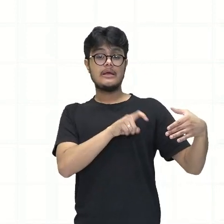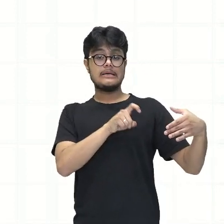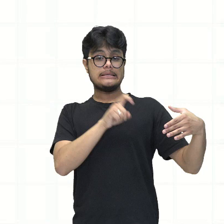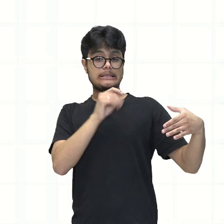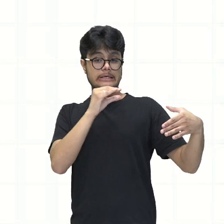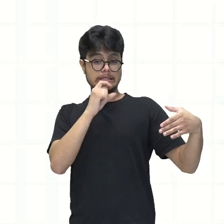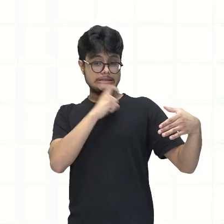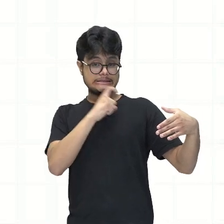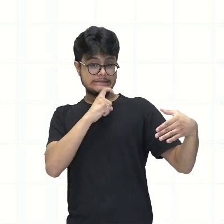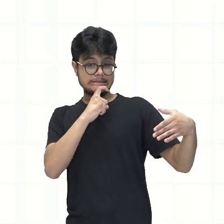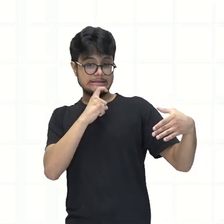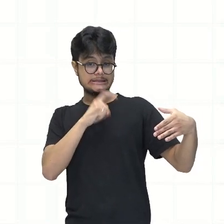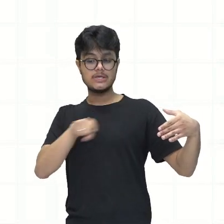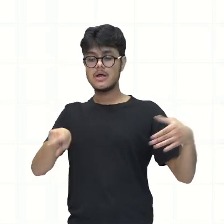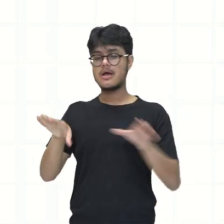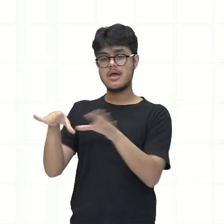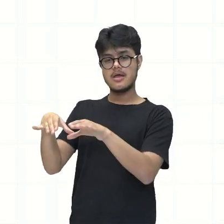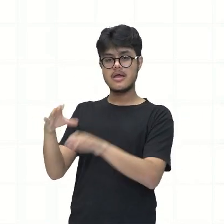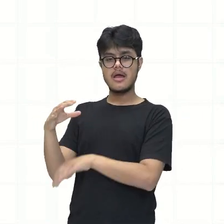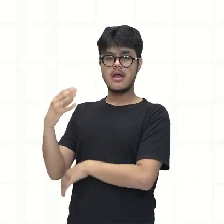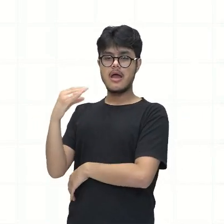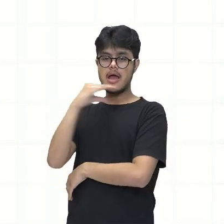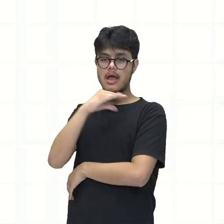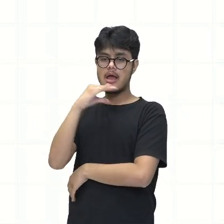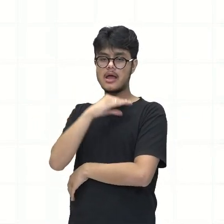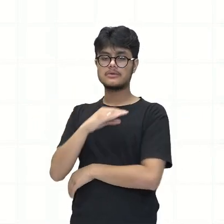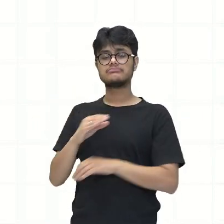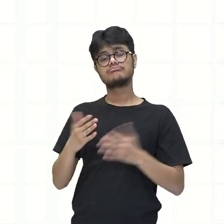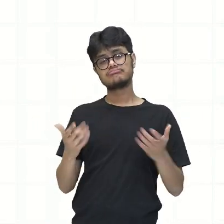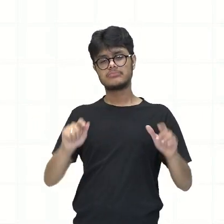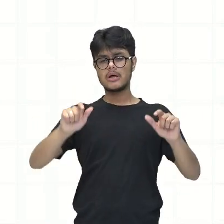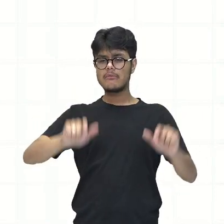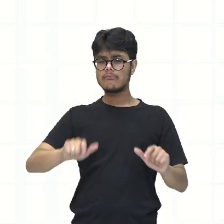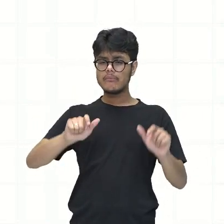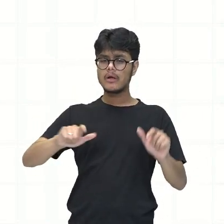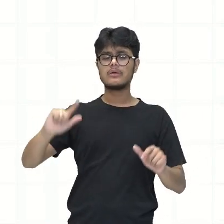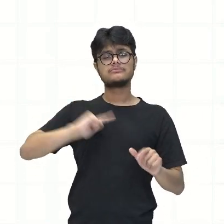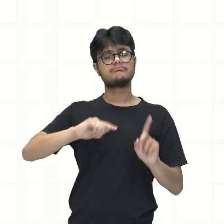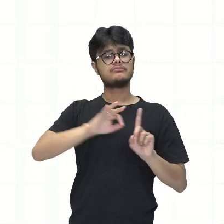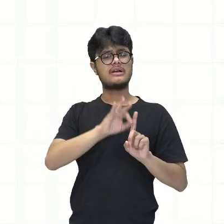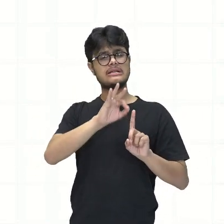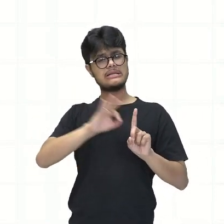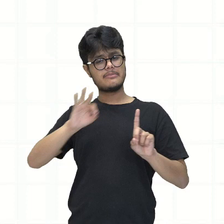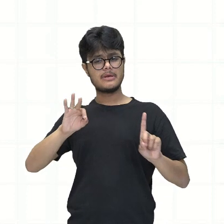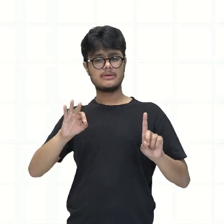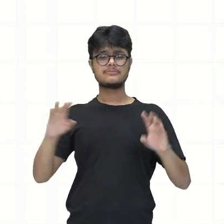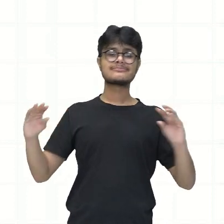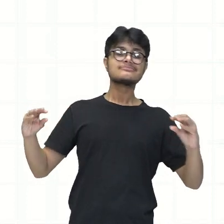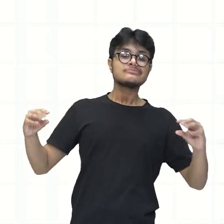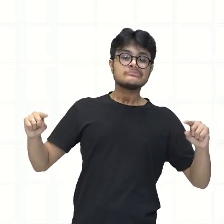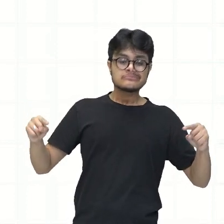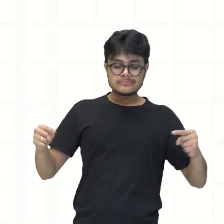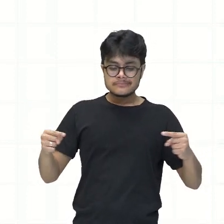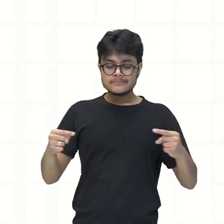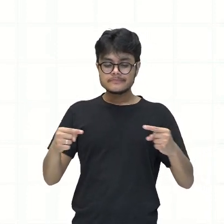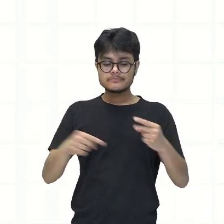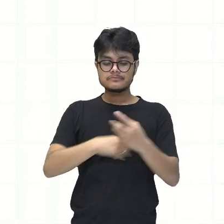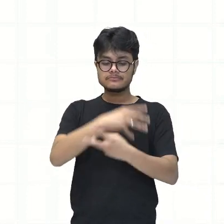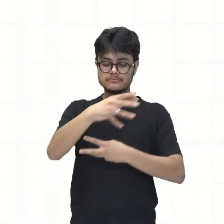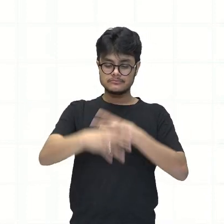para o frio e o determinado local, né, onde aquela temperatura ela